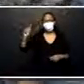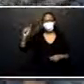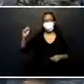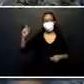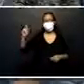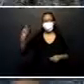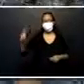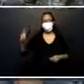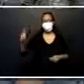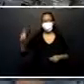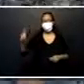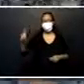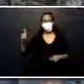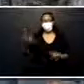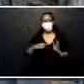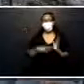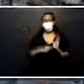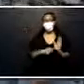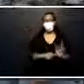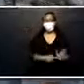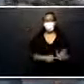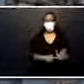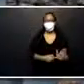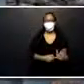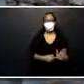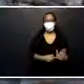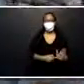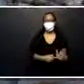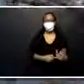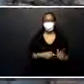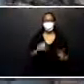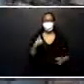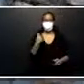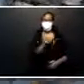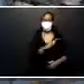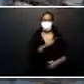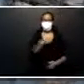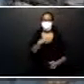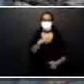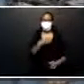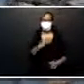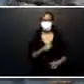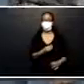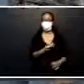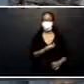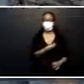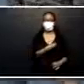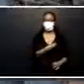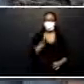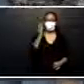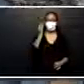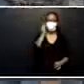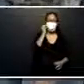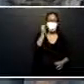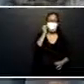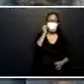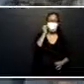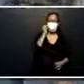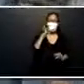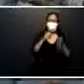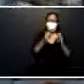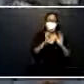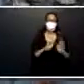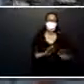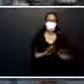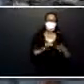a desintoxicar nosso modo de vida. Almejo que essa experiência de ficar em casa